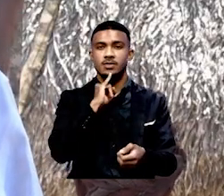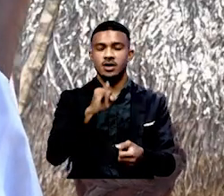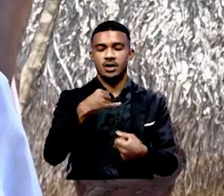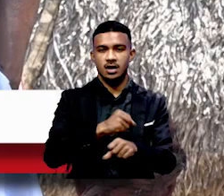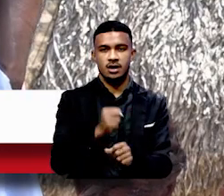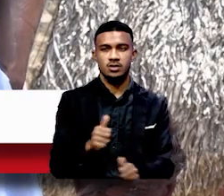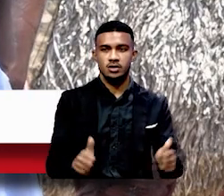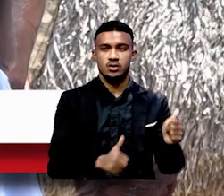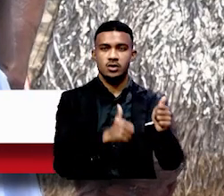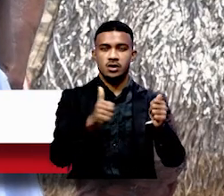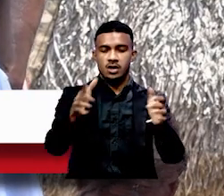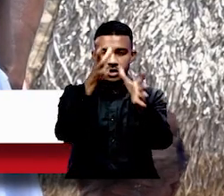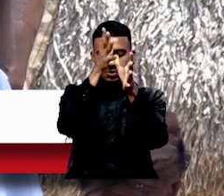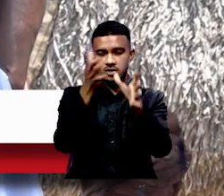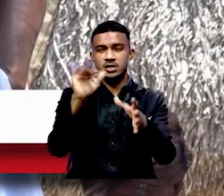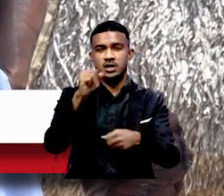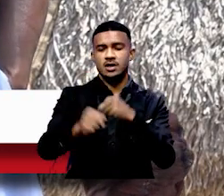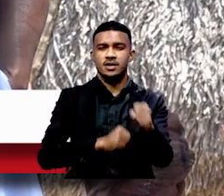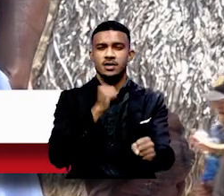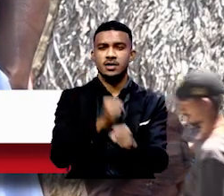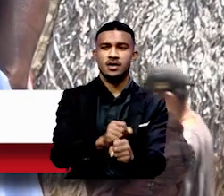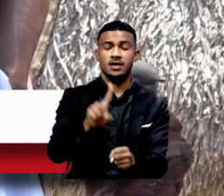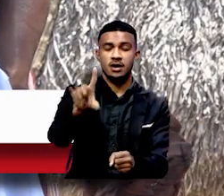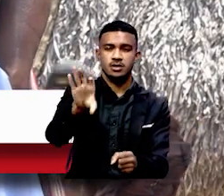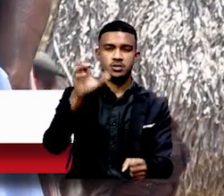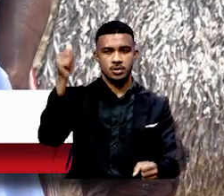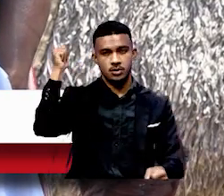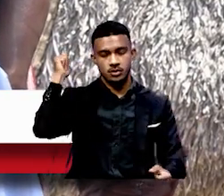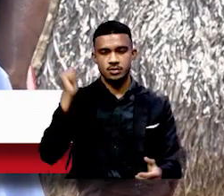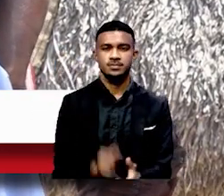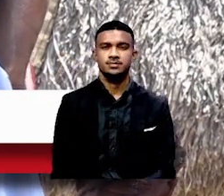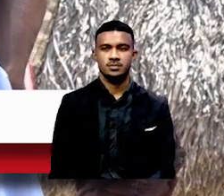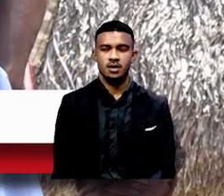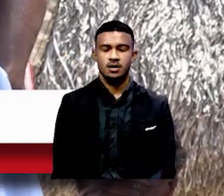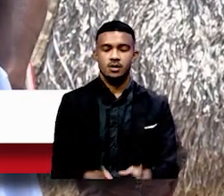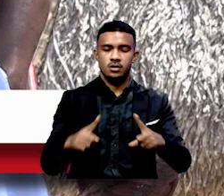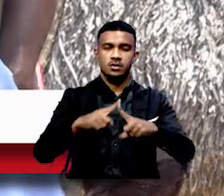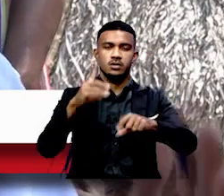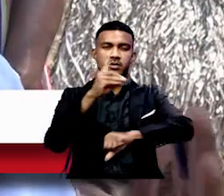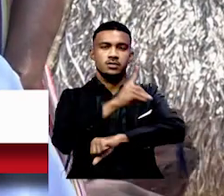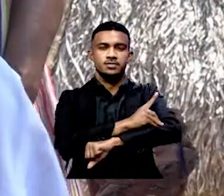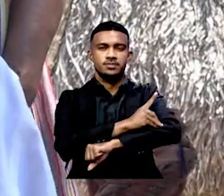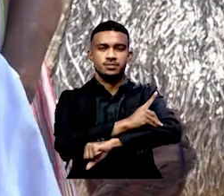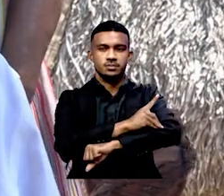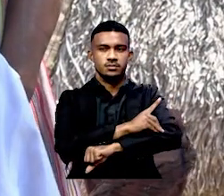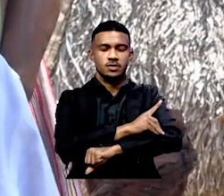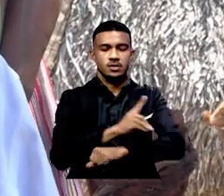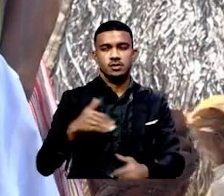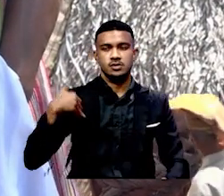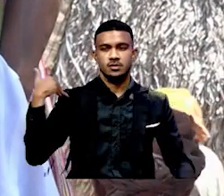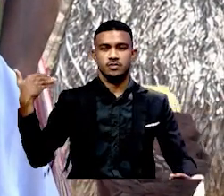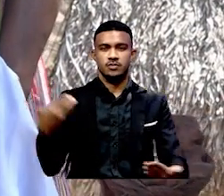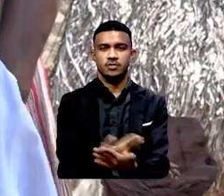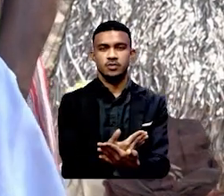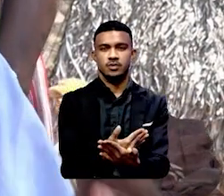tuir beiala se tinha atos bacotos também ida né maca ouhin a geração ida né